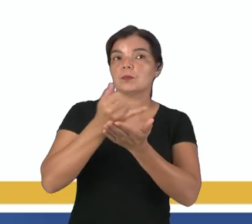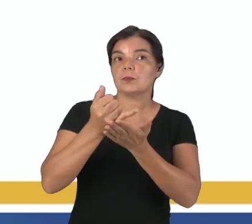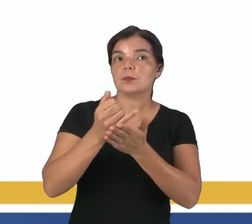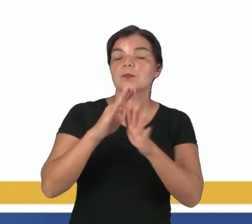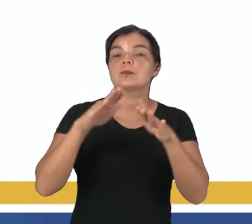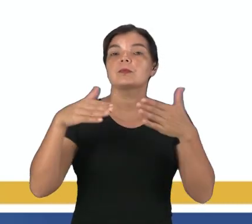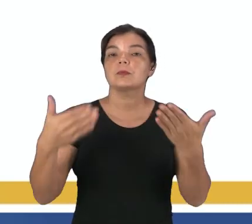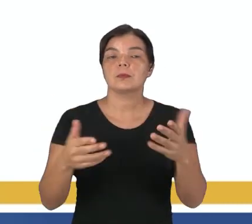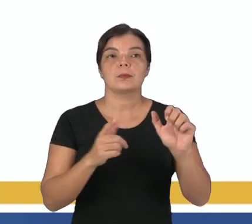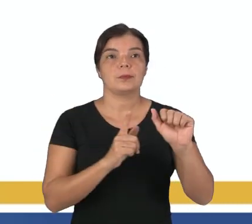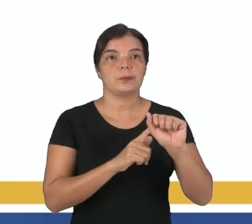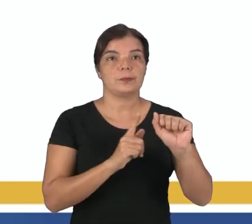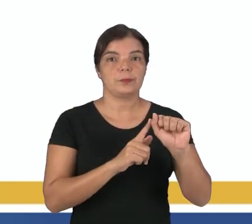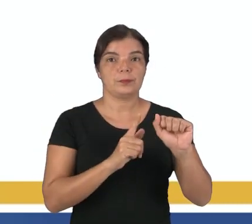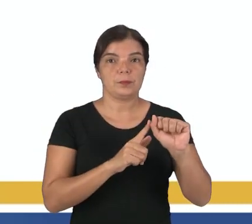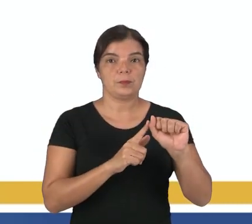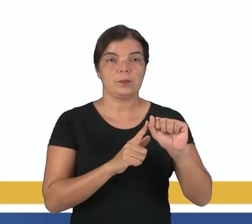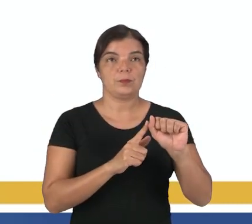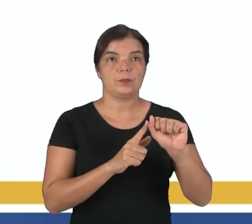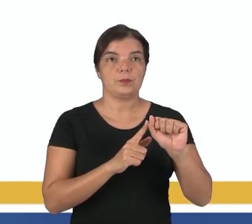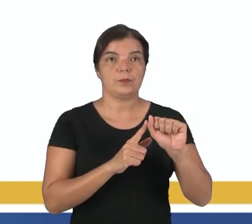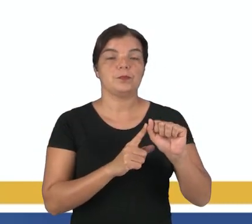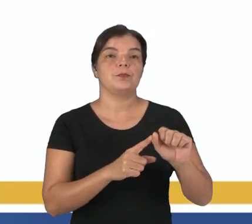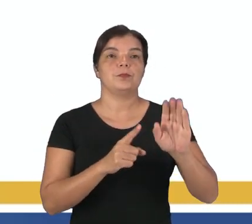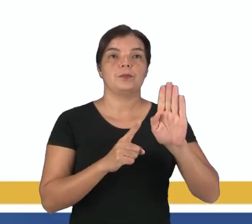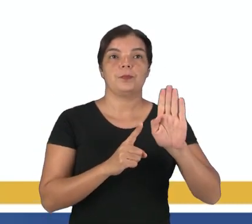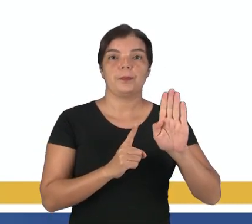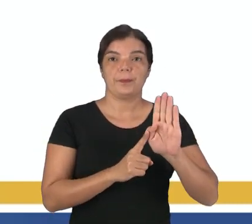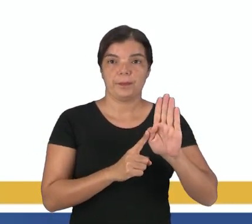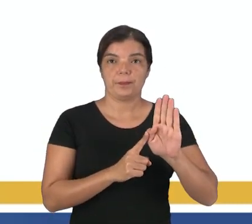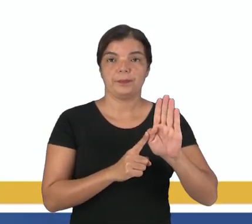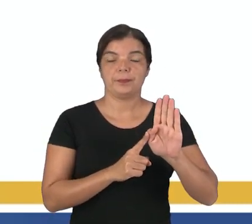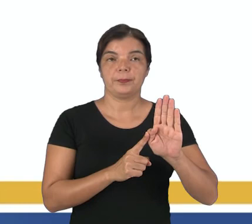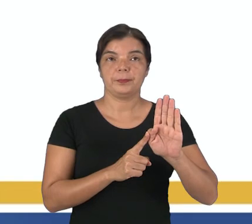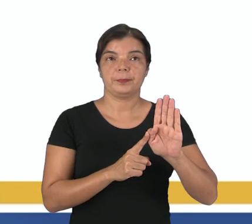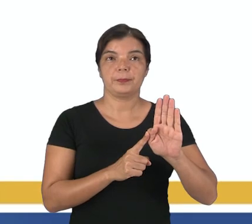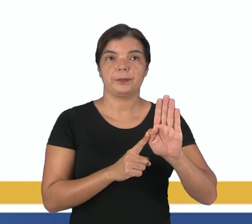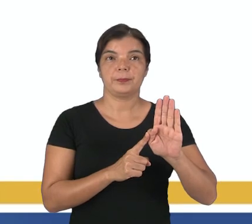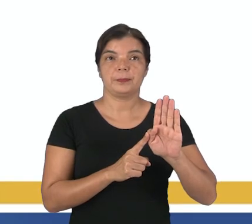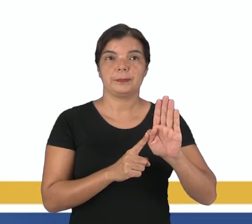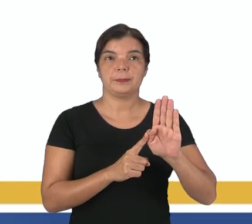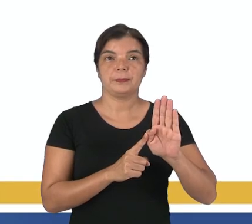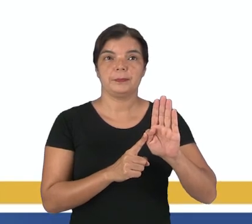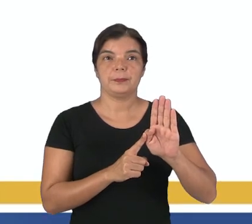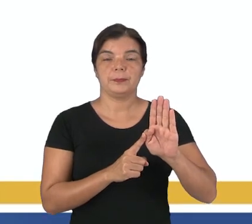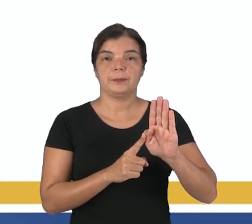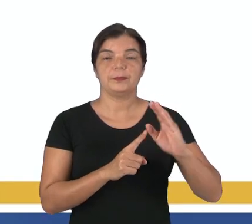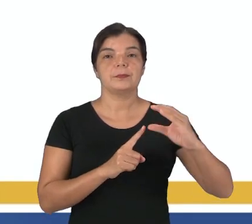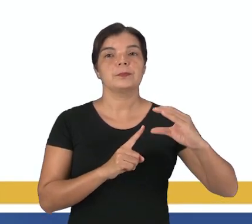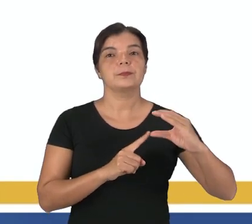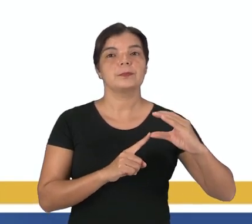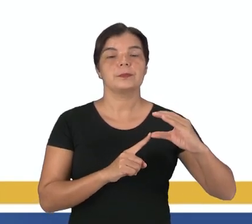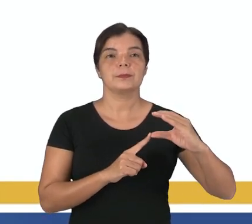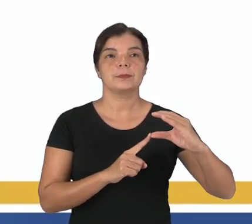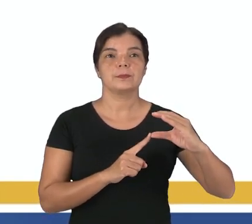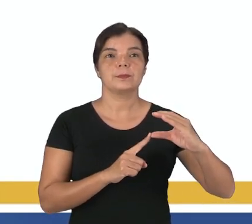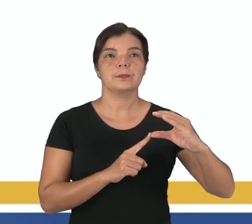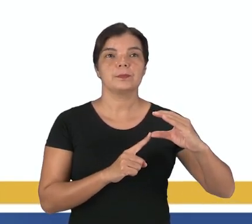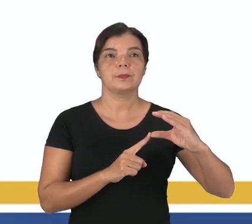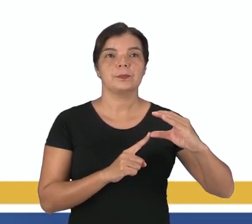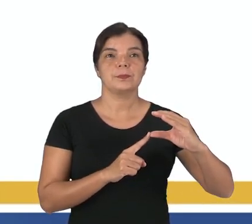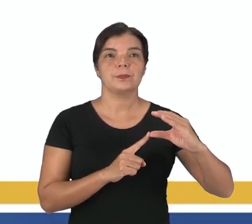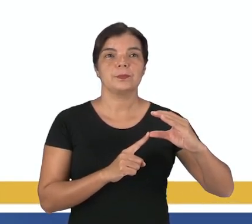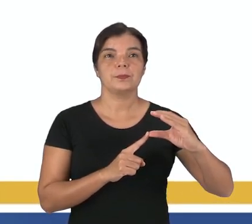consideradas substâncias inorgânicas letra A lipídios e proteínas letra B proteínas e água